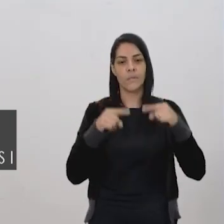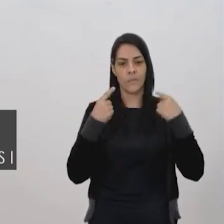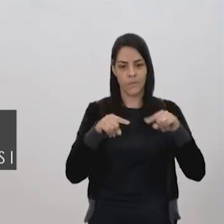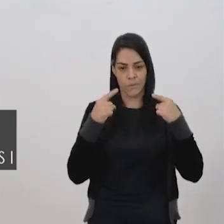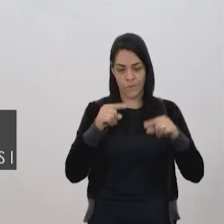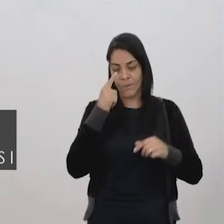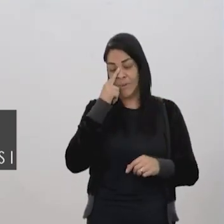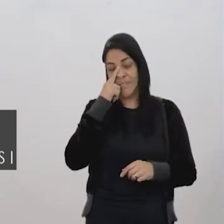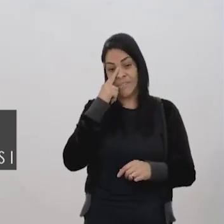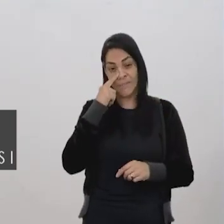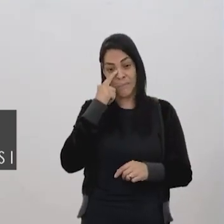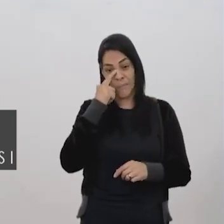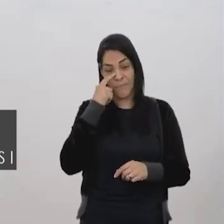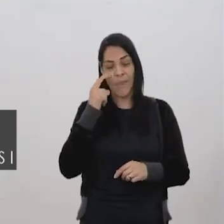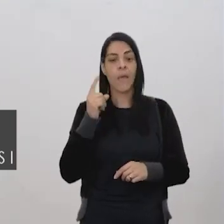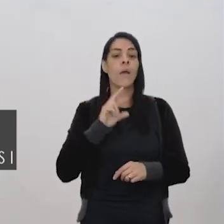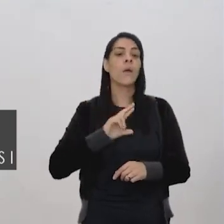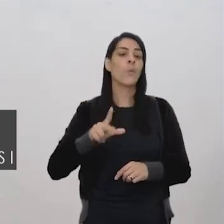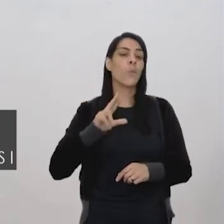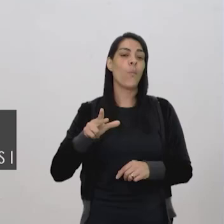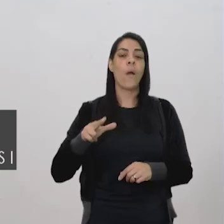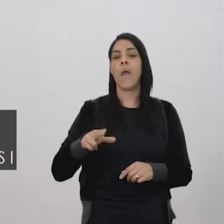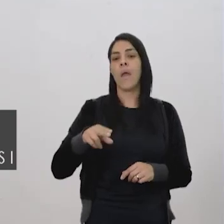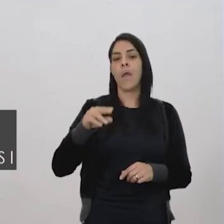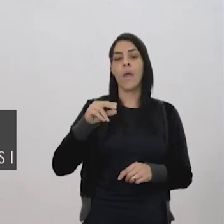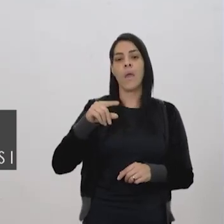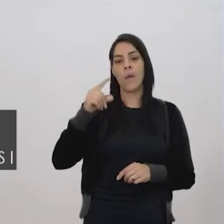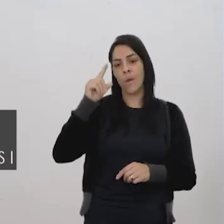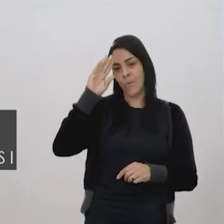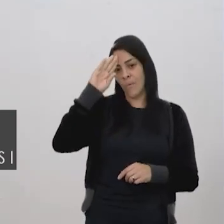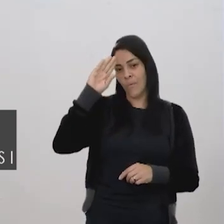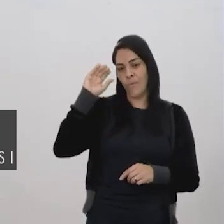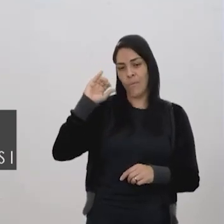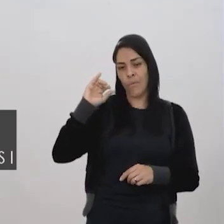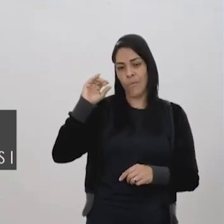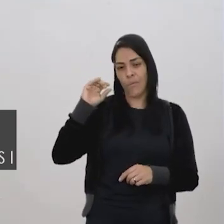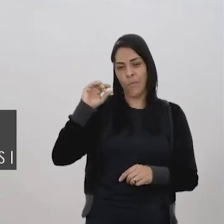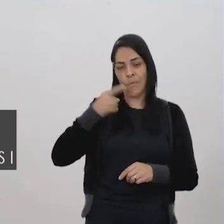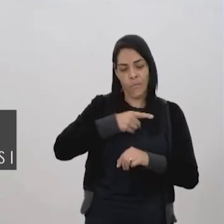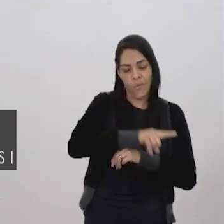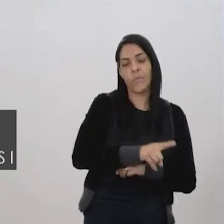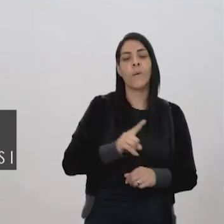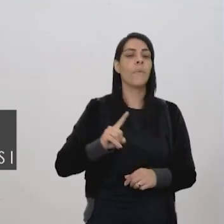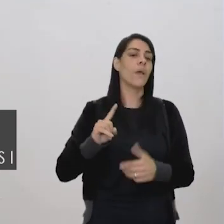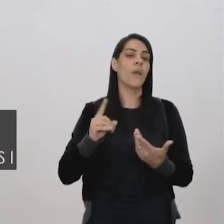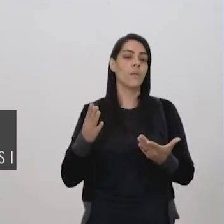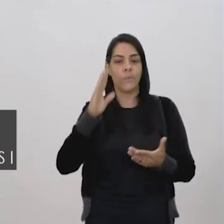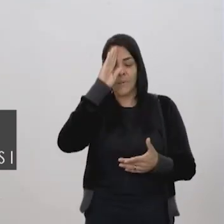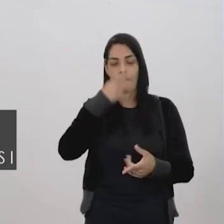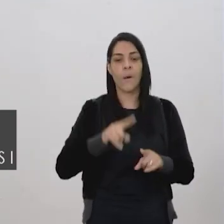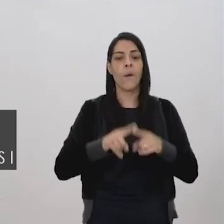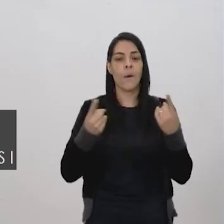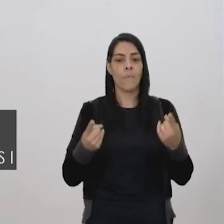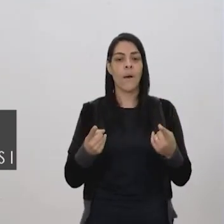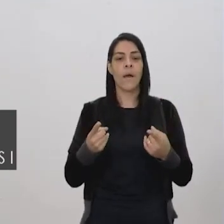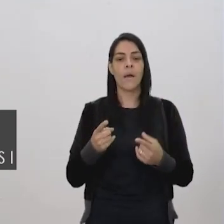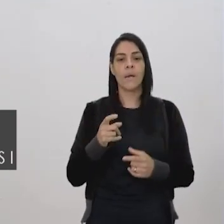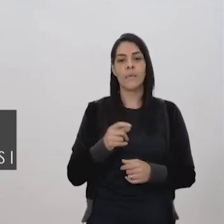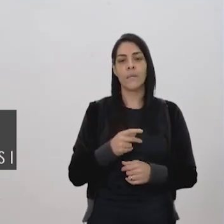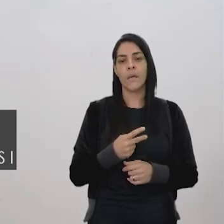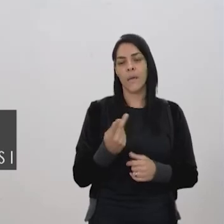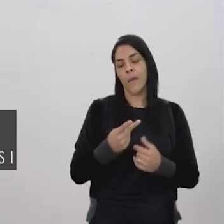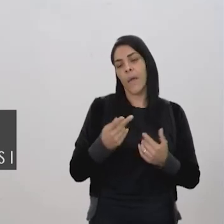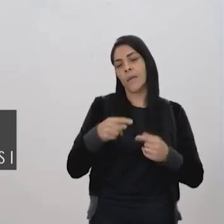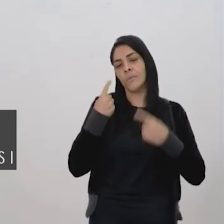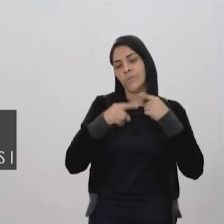não seja o fundamento principal da história do livro. E esses monges eles vão discutindo um pouco em alguns momentos